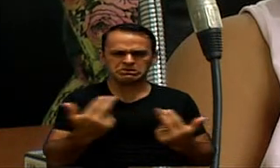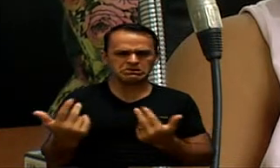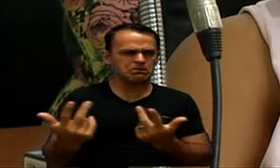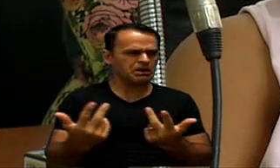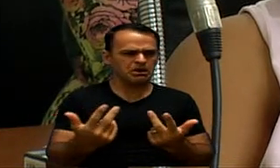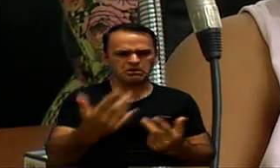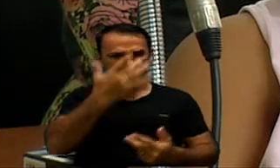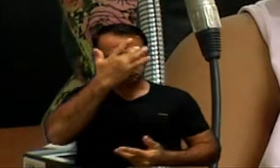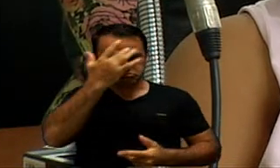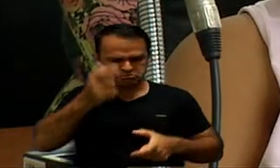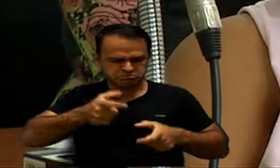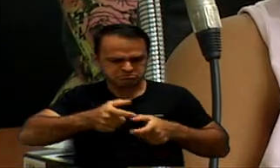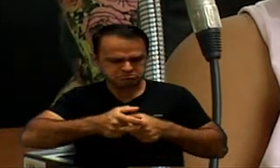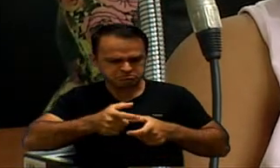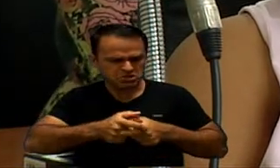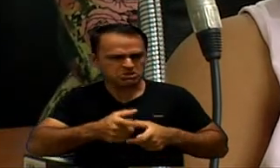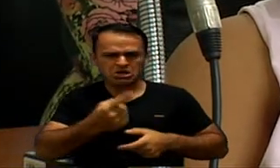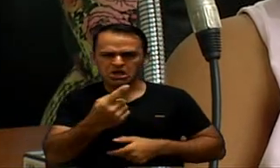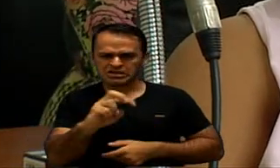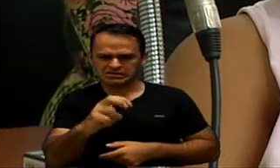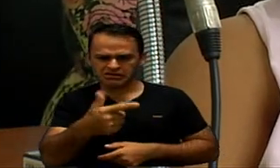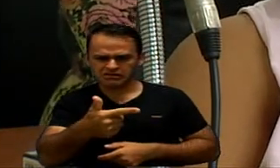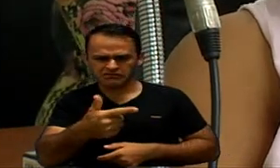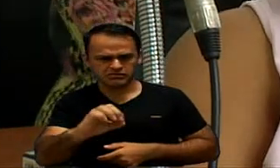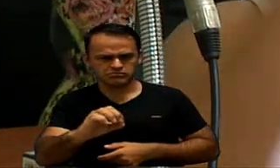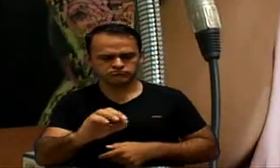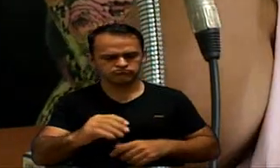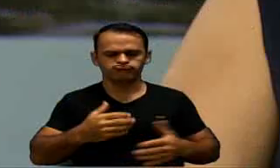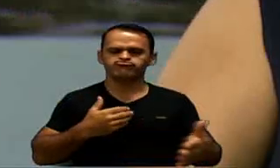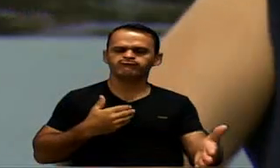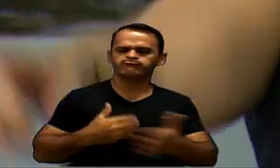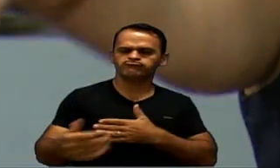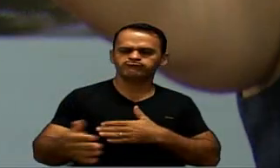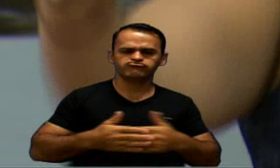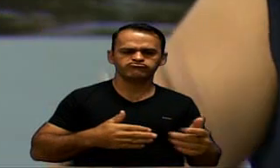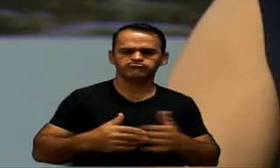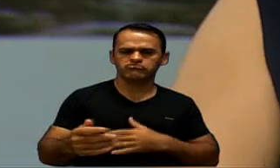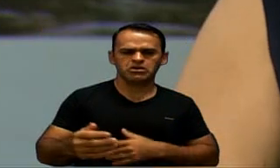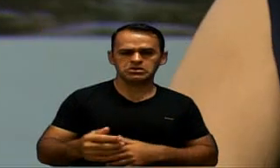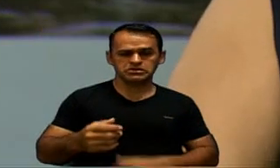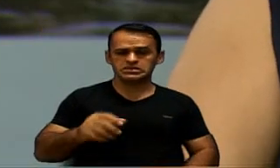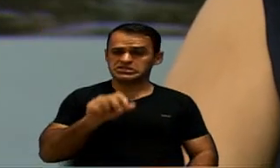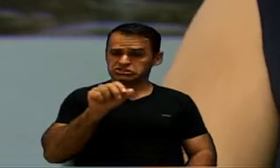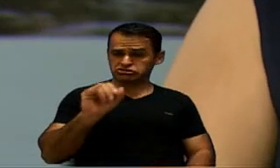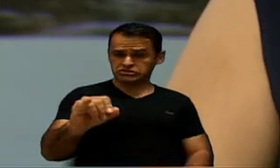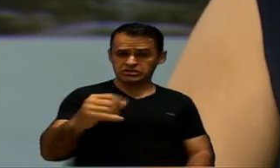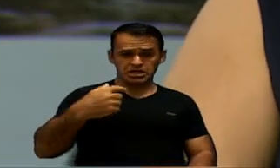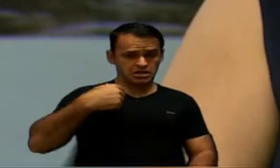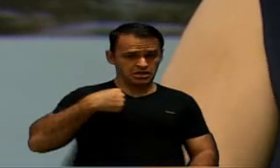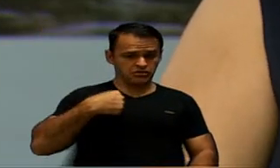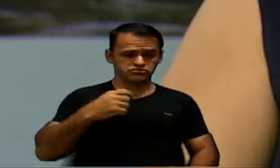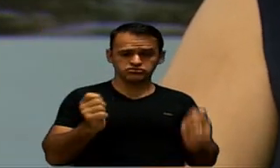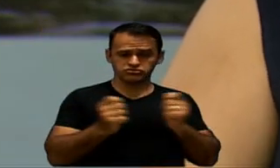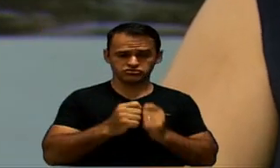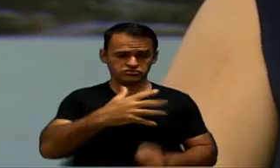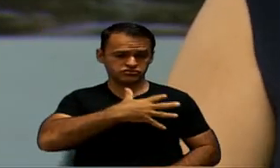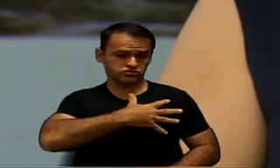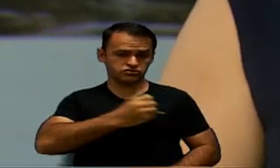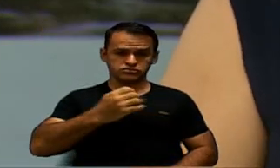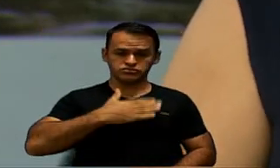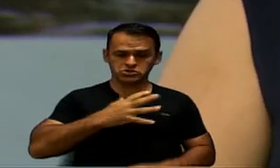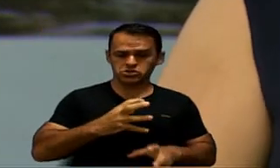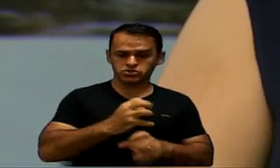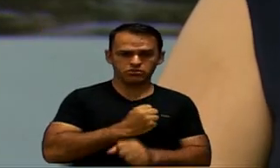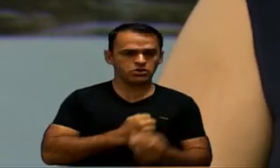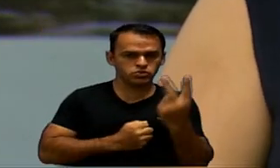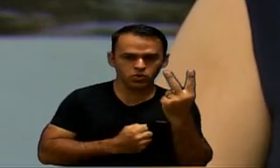10, 15, 20. Eu falei que se tivesse só eu e a minha filha, porque essa me acompanha em todo lugar. Né? Ou a